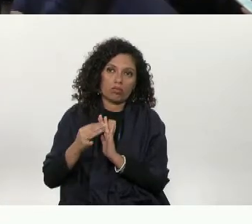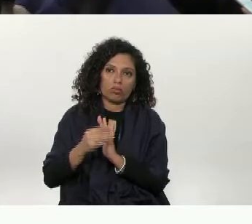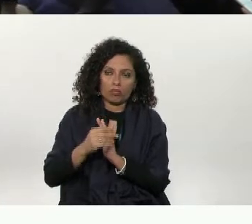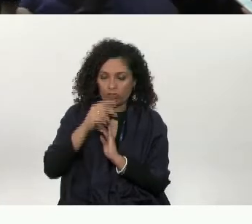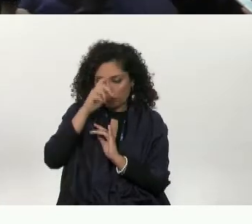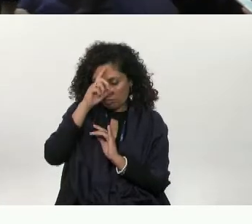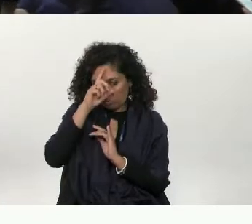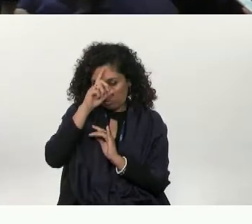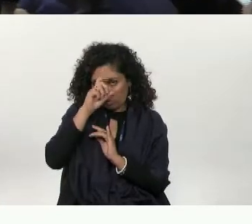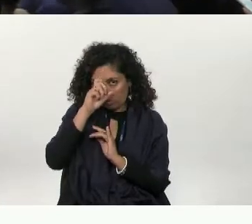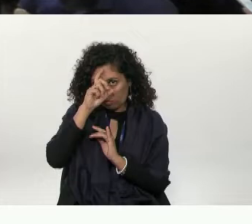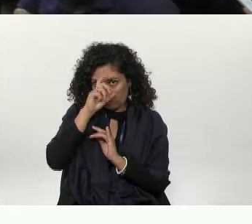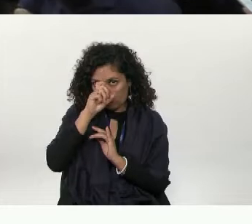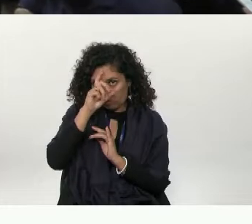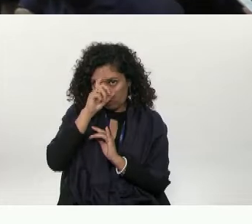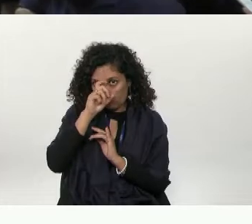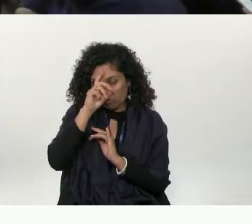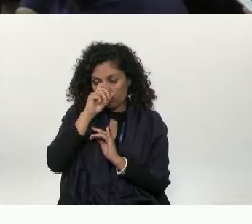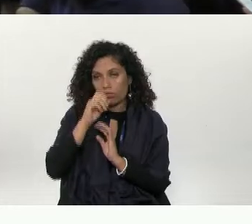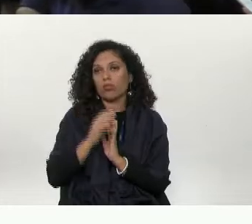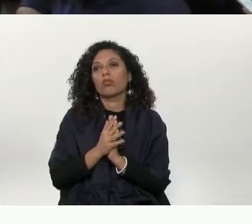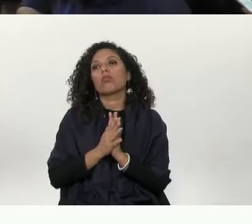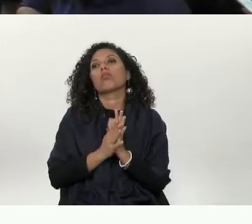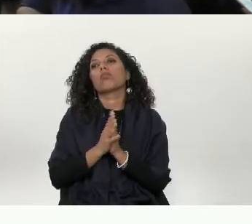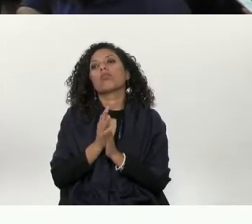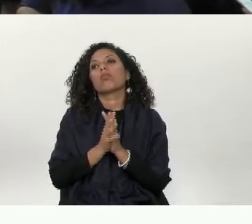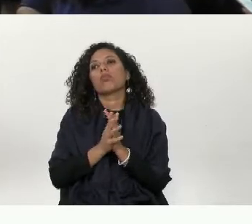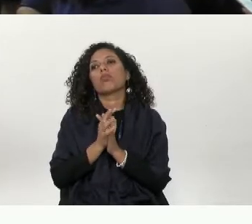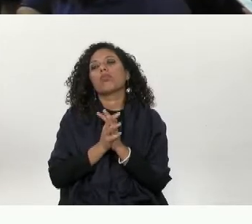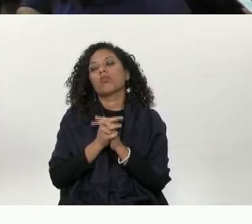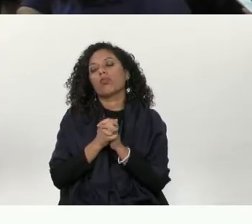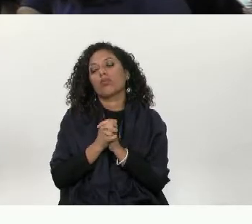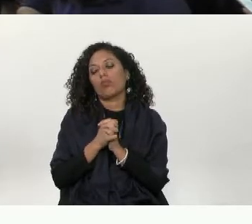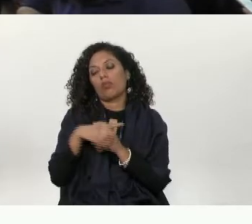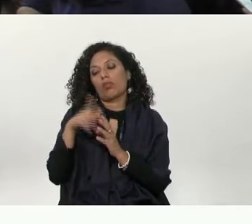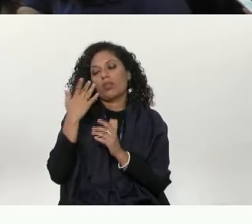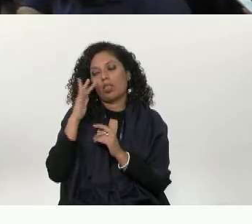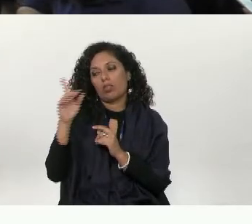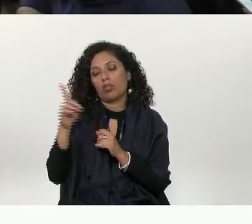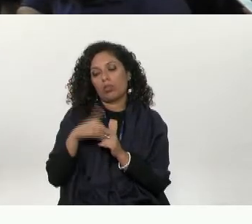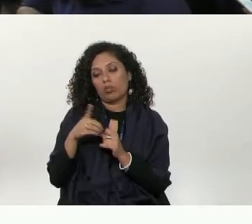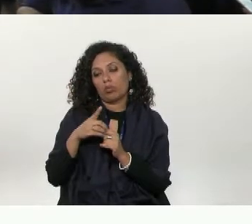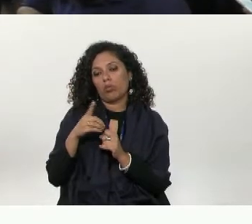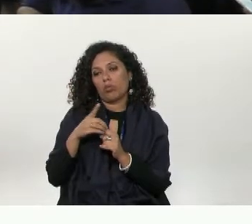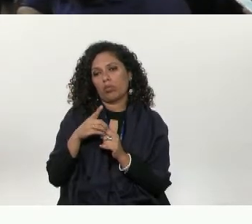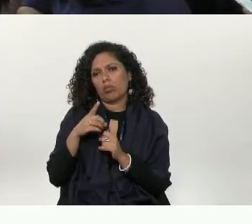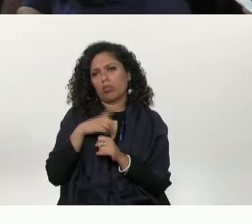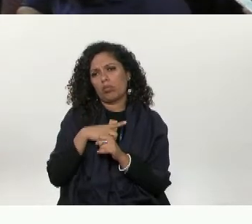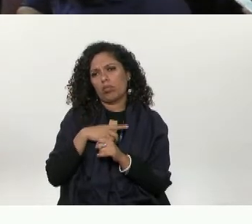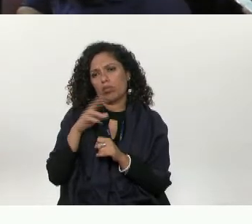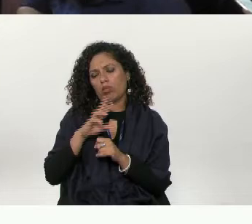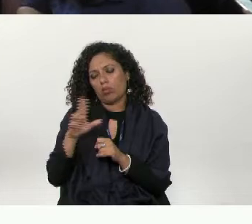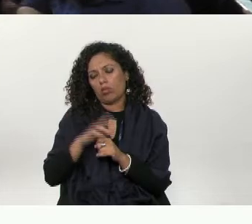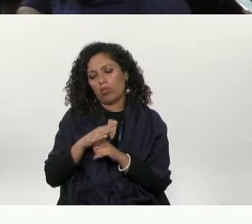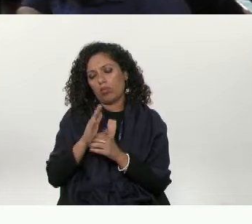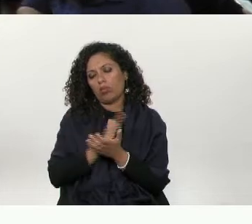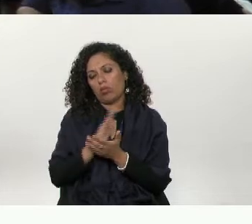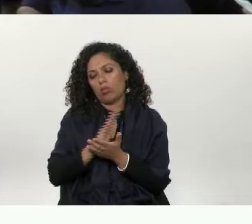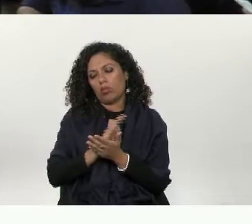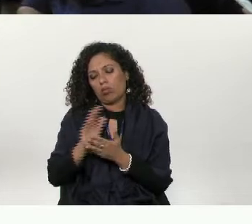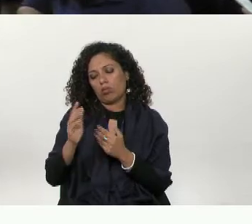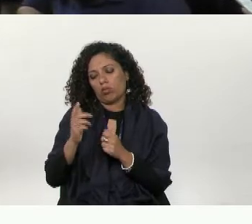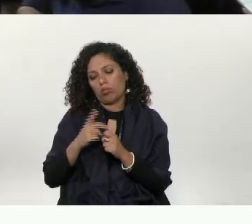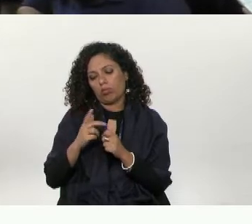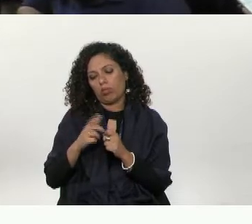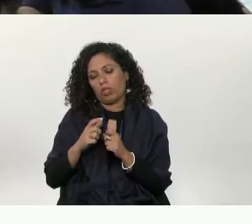mas o Dr. Paul deve ter, no mínimo, alguns médicos que foram contactados em relação a